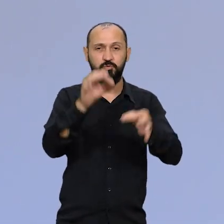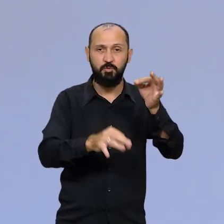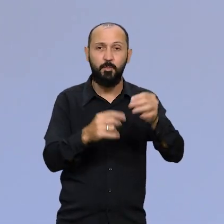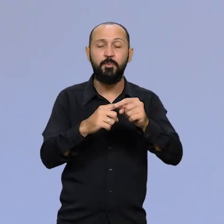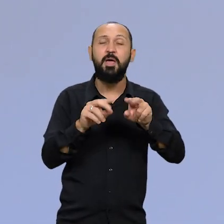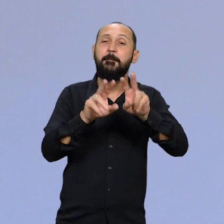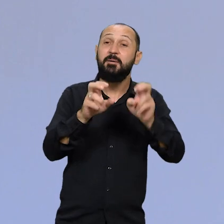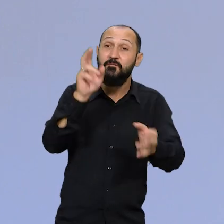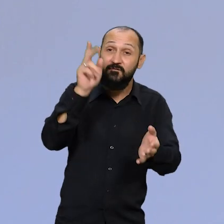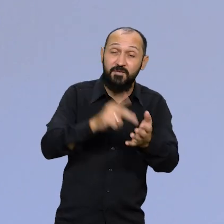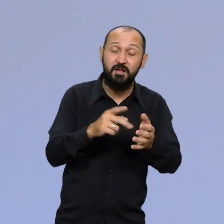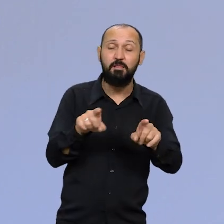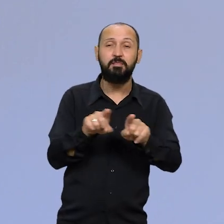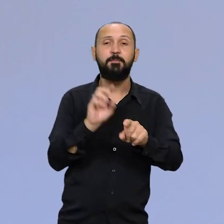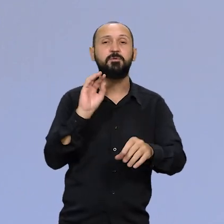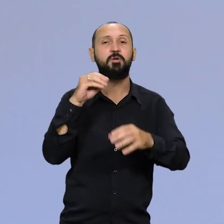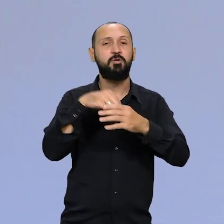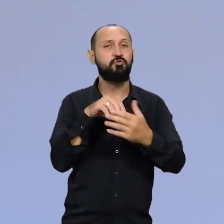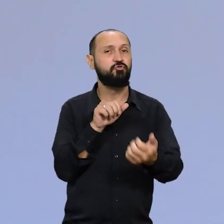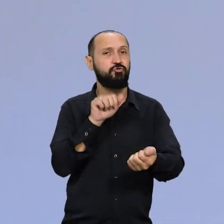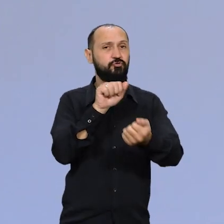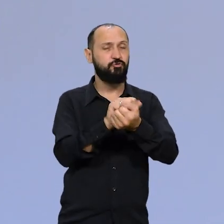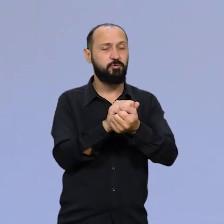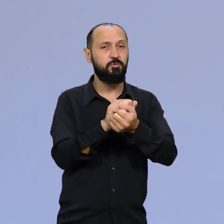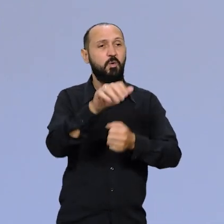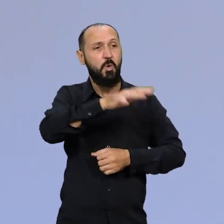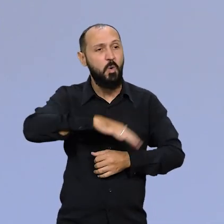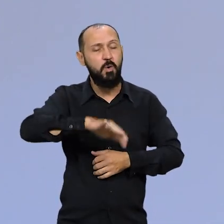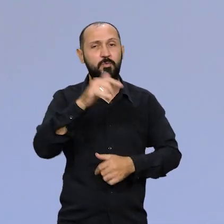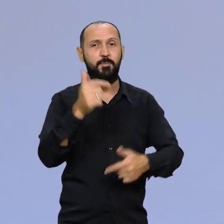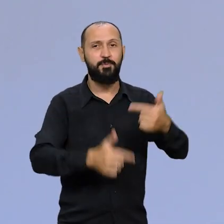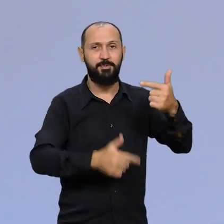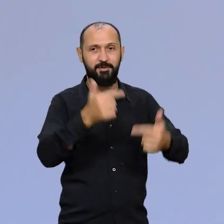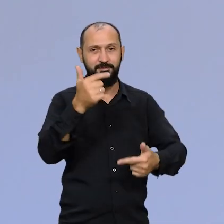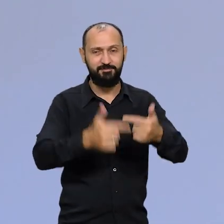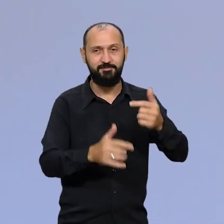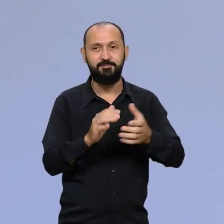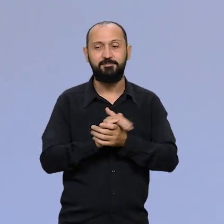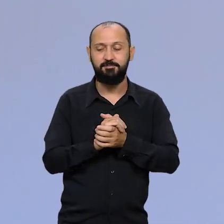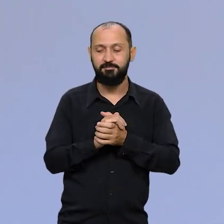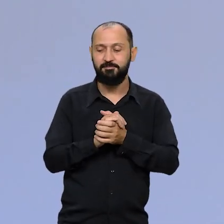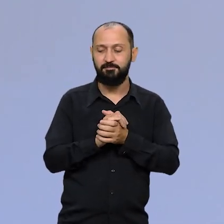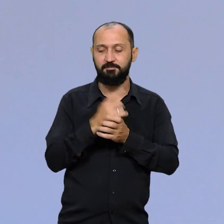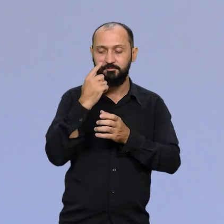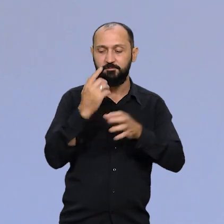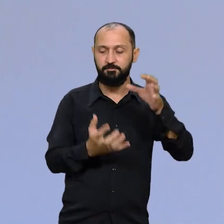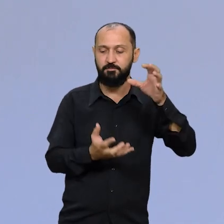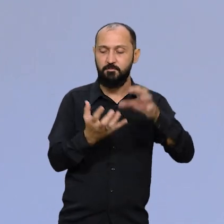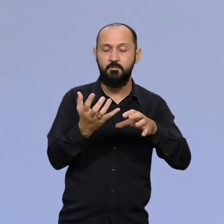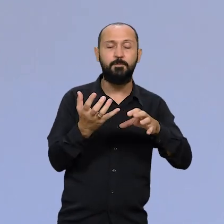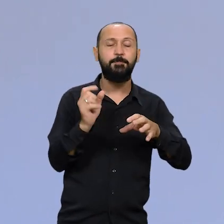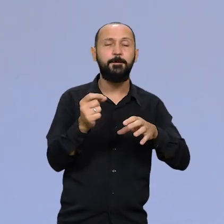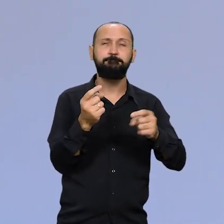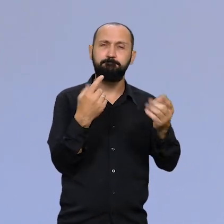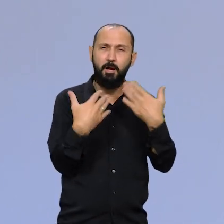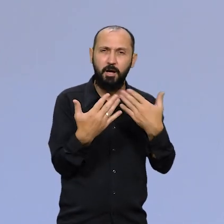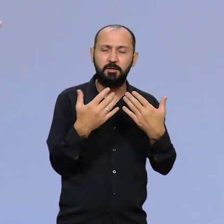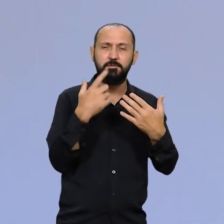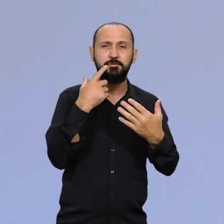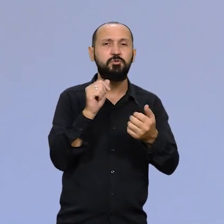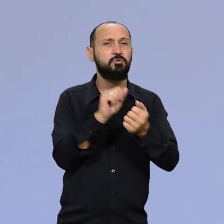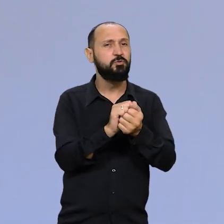1988, o indigenato não. O indigenato ele entende que os índios são os donos naturais e primeiros habitantes destas terras e,